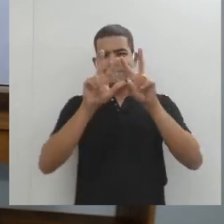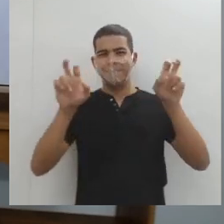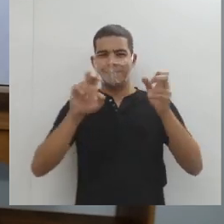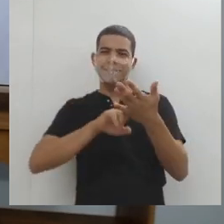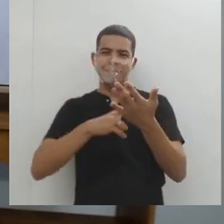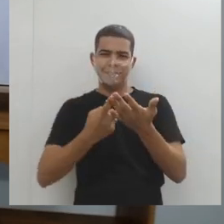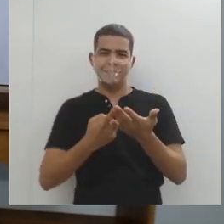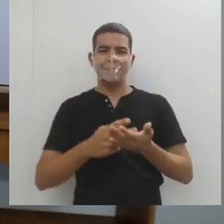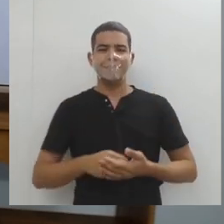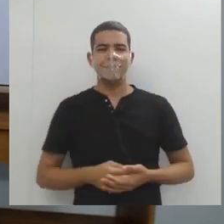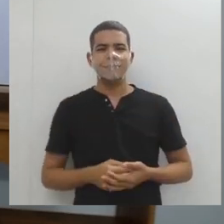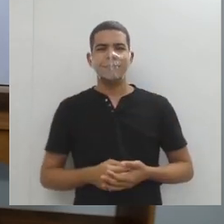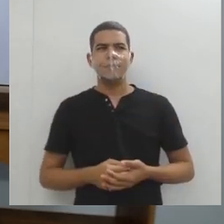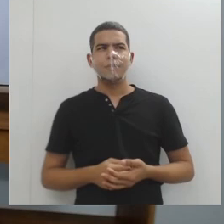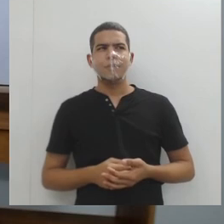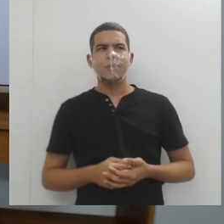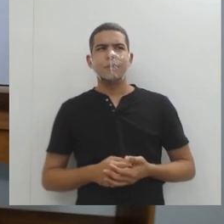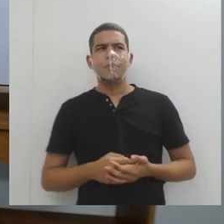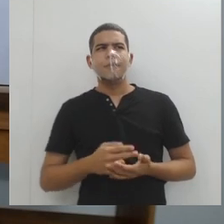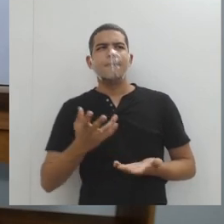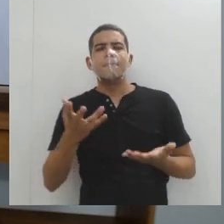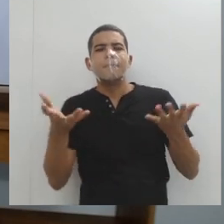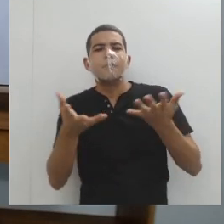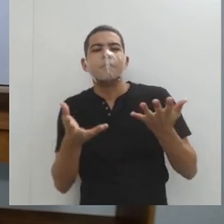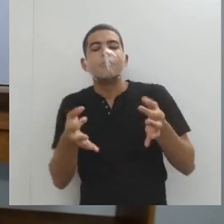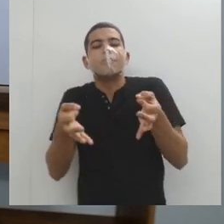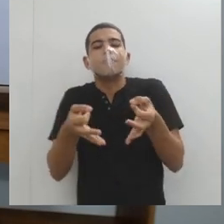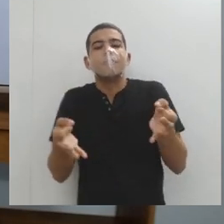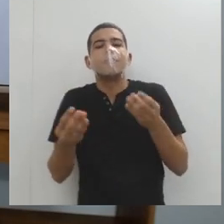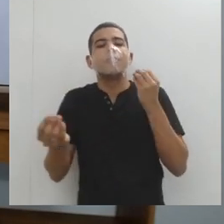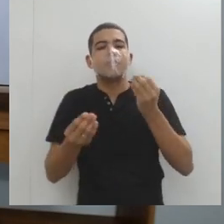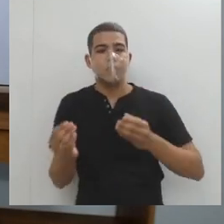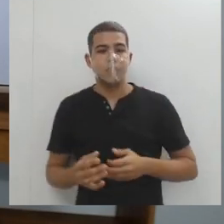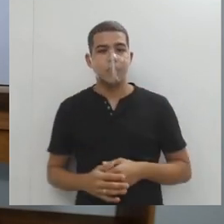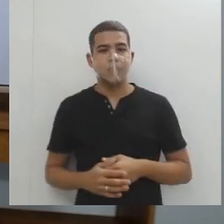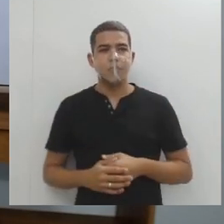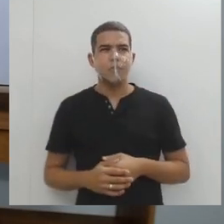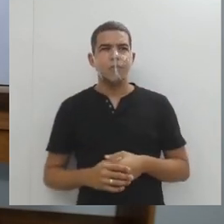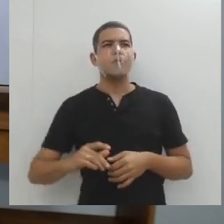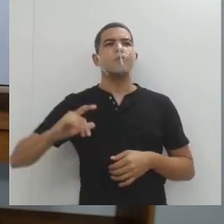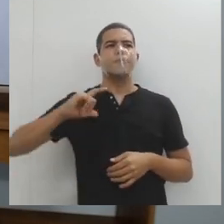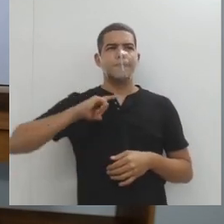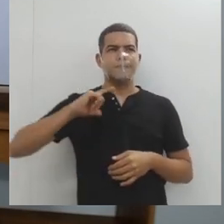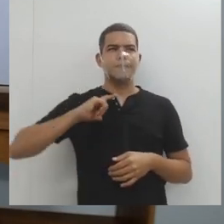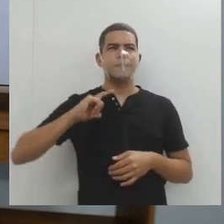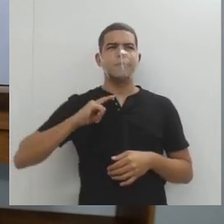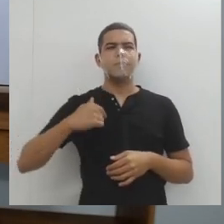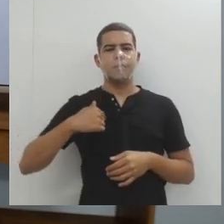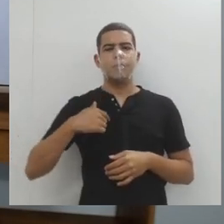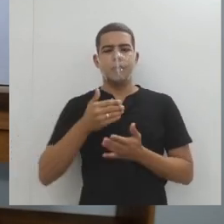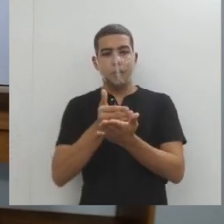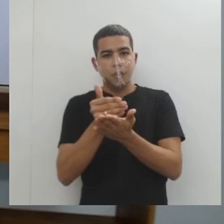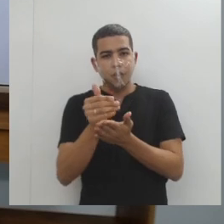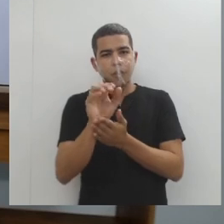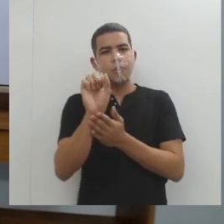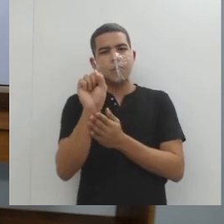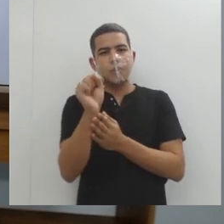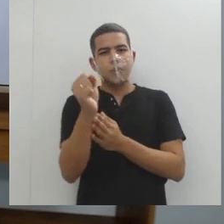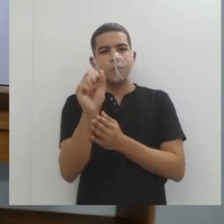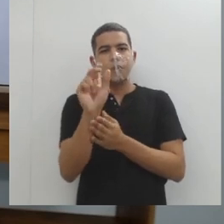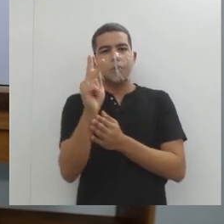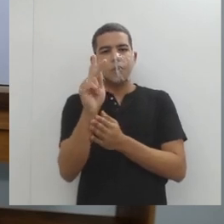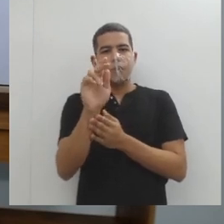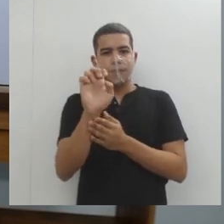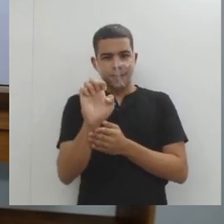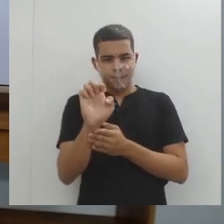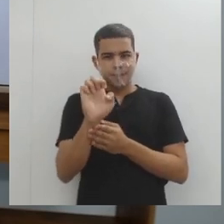E no presente perfeito, Rafael, como é que ficaria? Presente perfeito começa também com o verbo, com o sujeito, tá? Com o teu pronome.